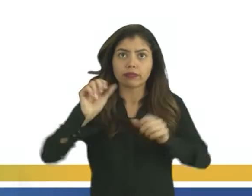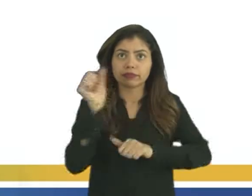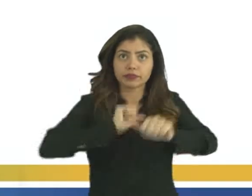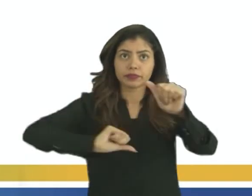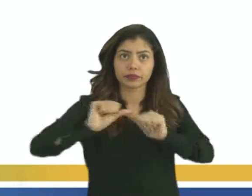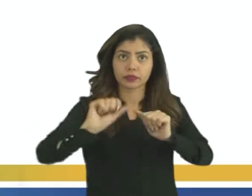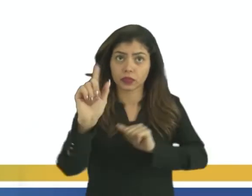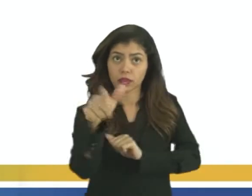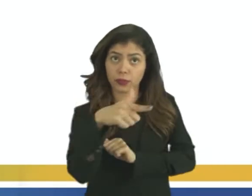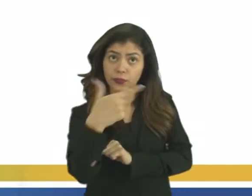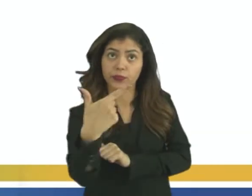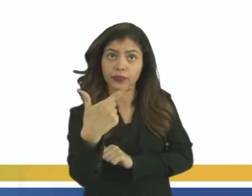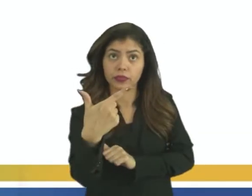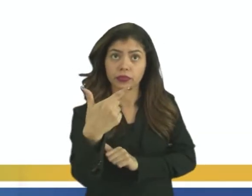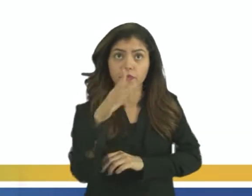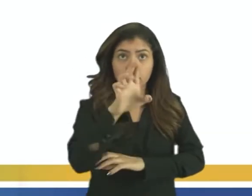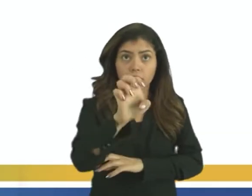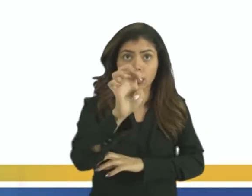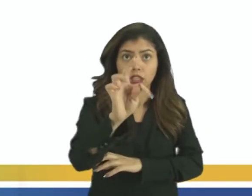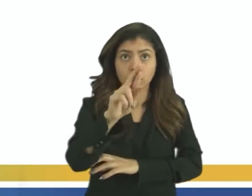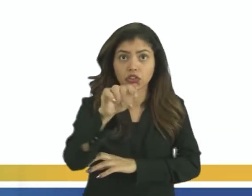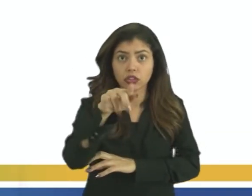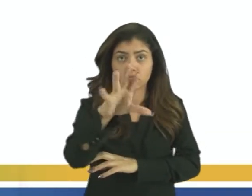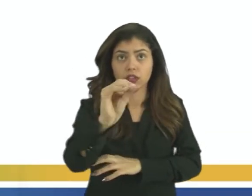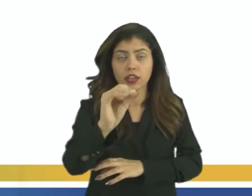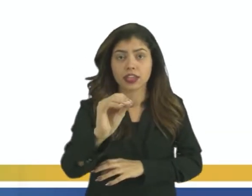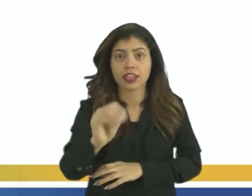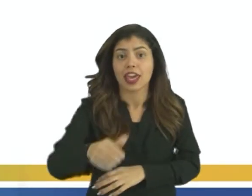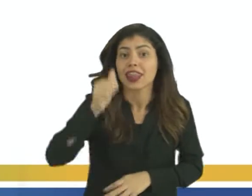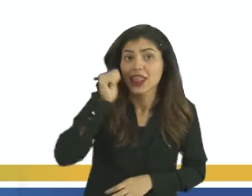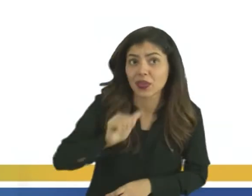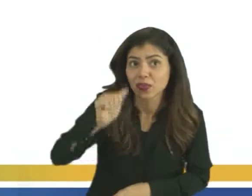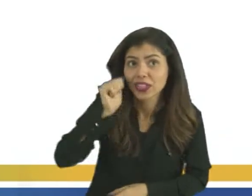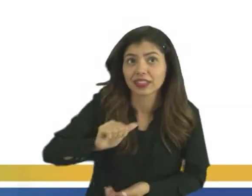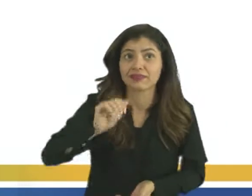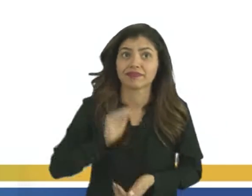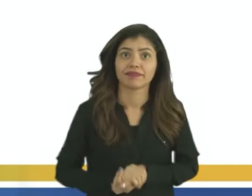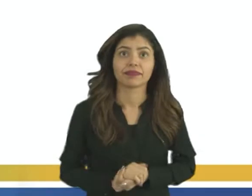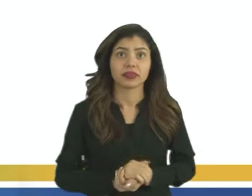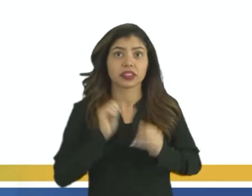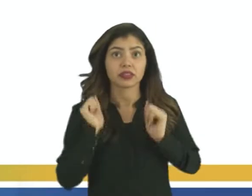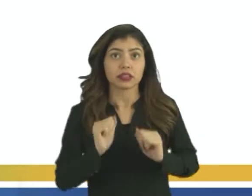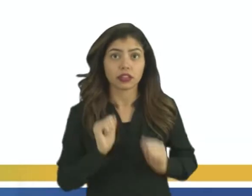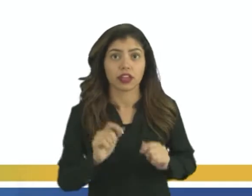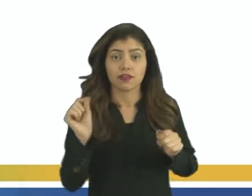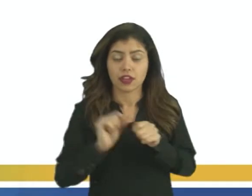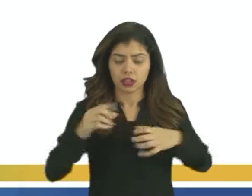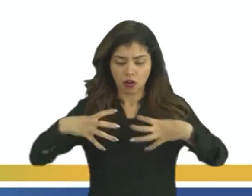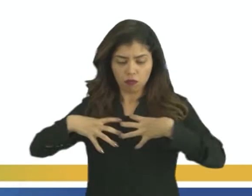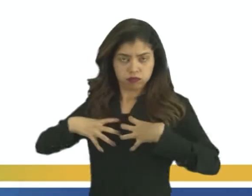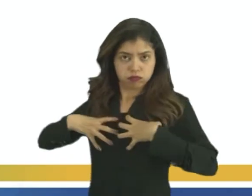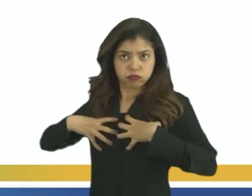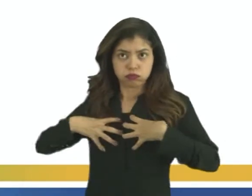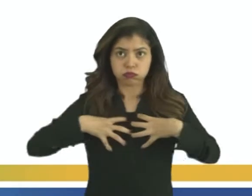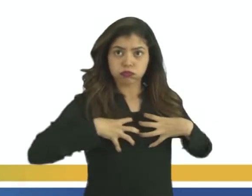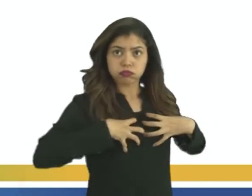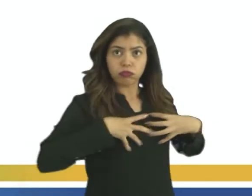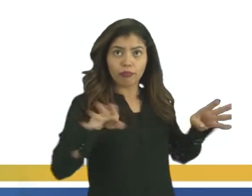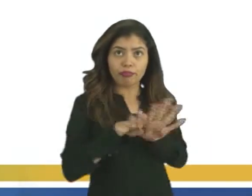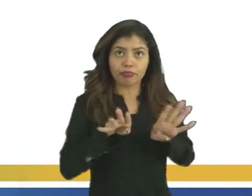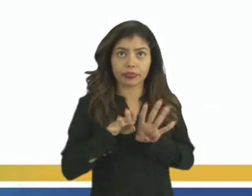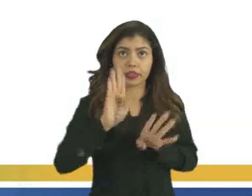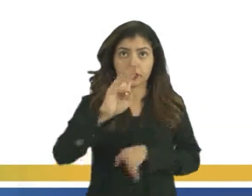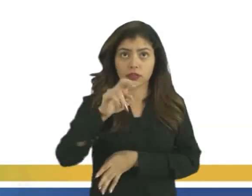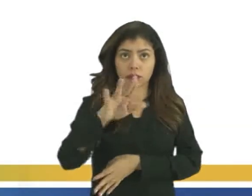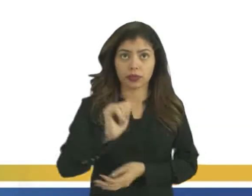outro esteroide sexual, o estrógeno, o hormônio sexual feminino, o que pode causar a formação de seios, a ginecomastia do